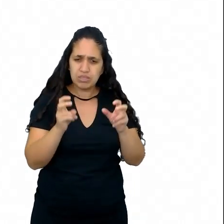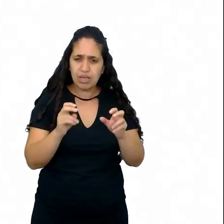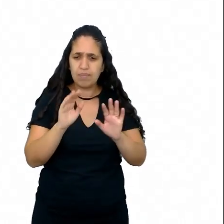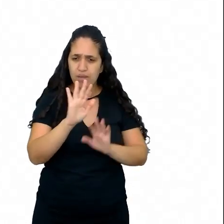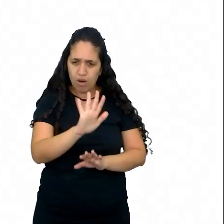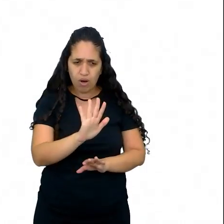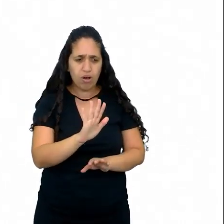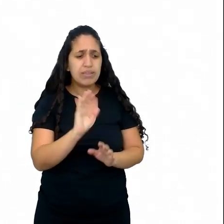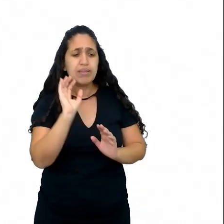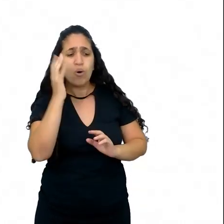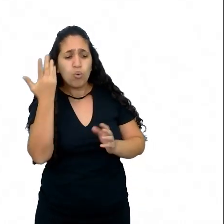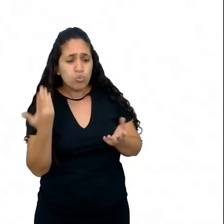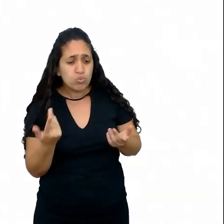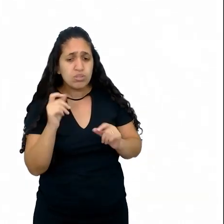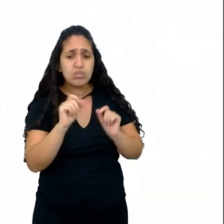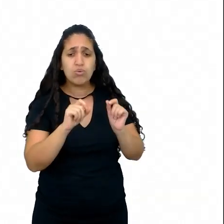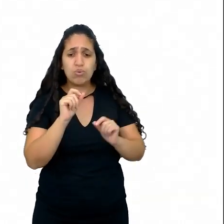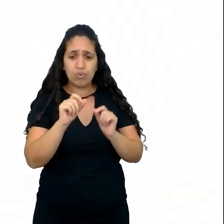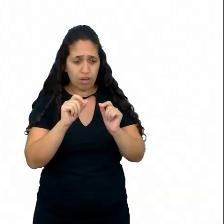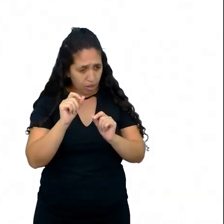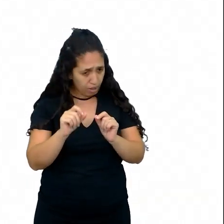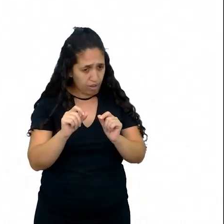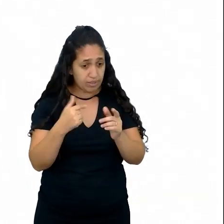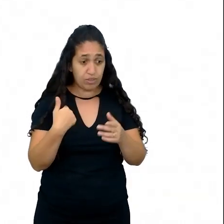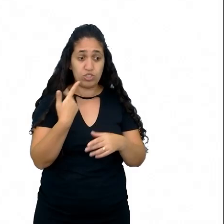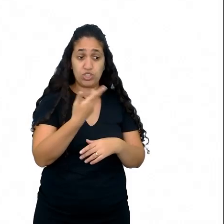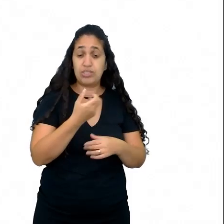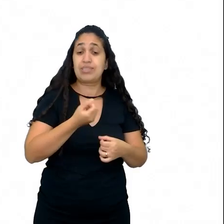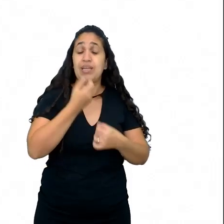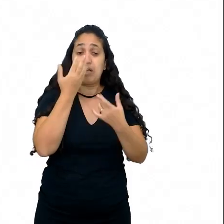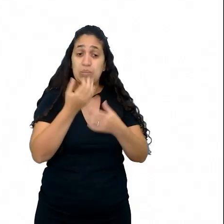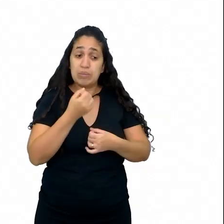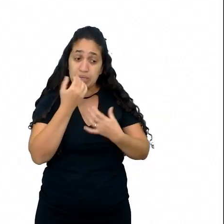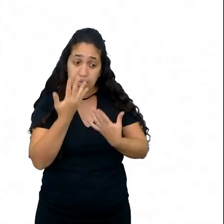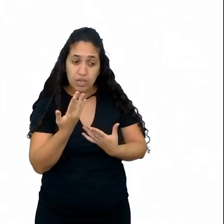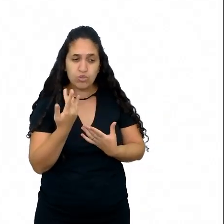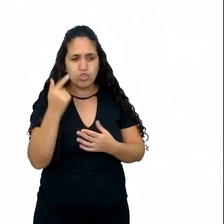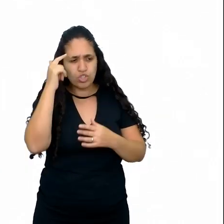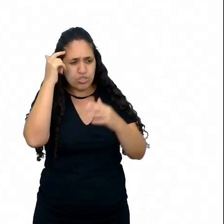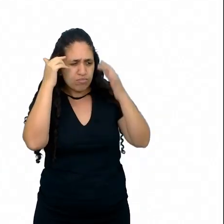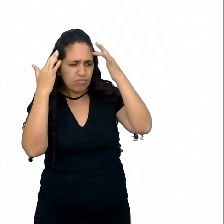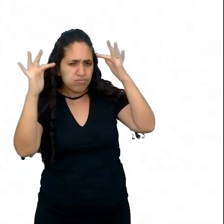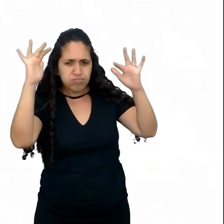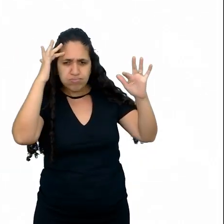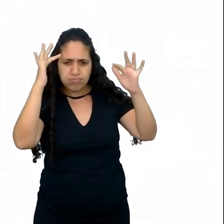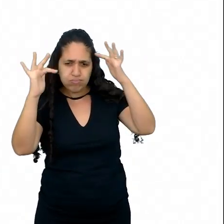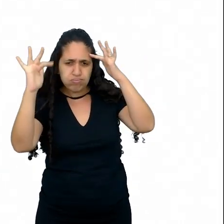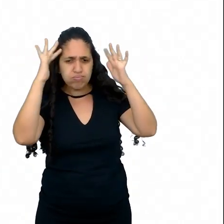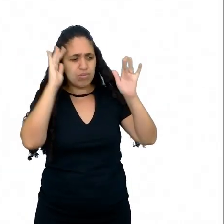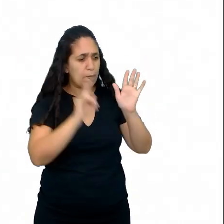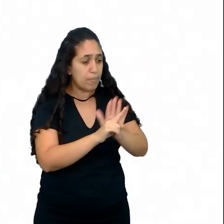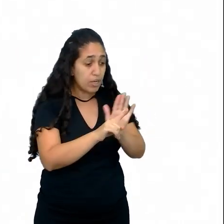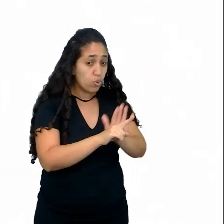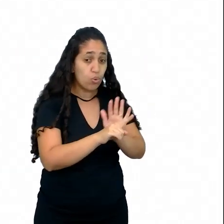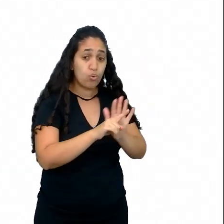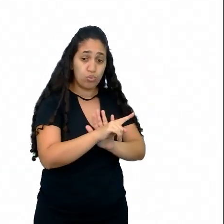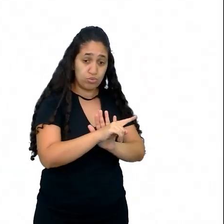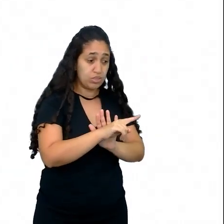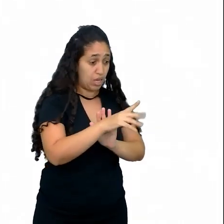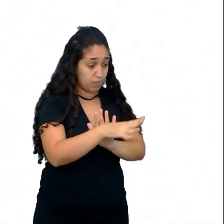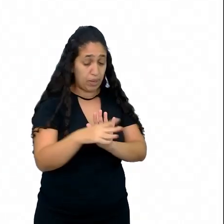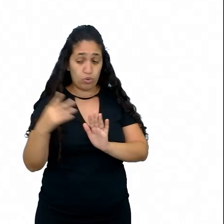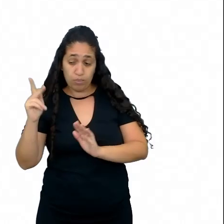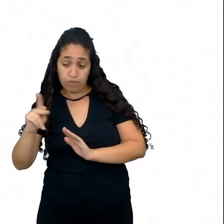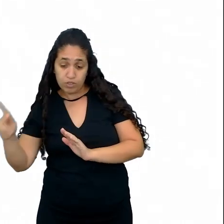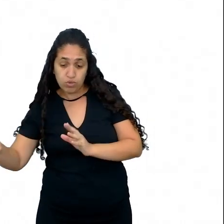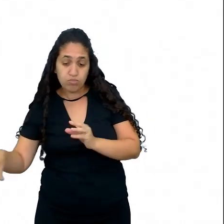que está acontecendo aí para a gente? Então, quando a gente está falando isso, a gente vai elaborar perguntas para que possa ter contribuição tanto do professor